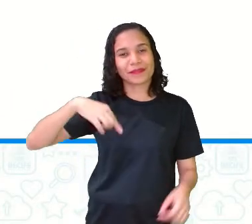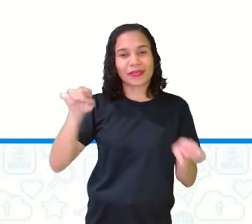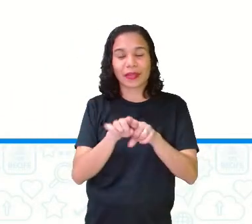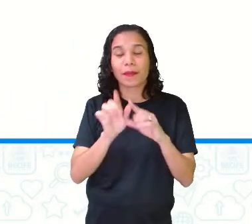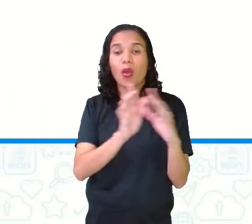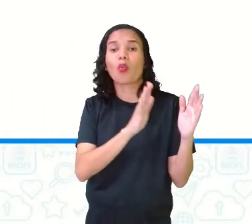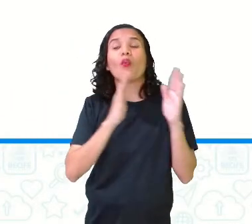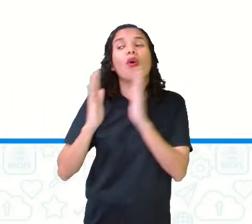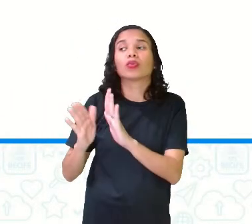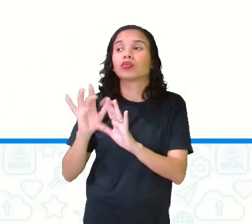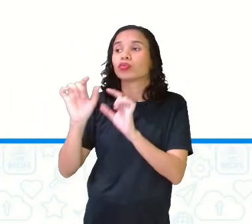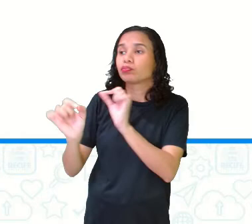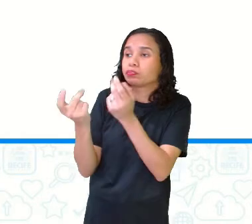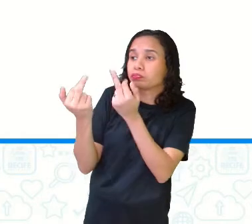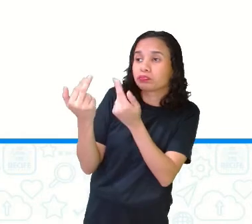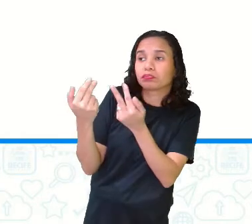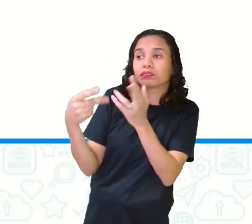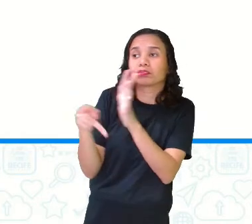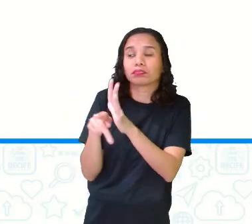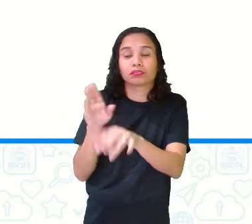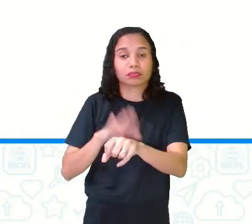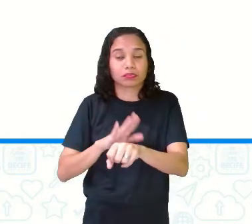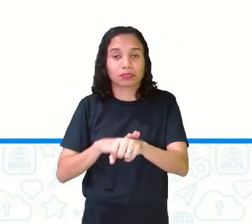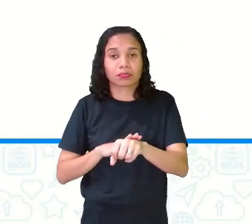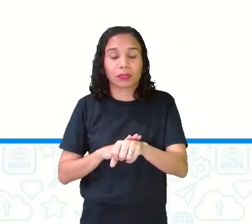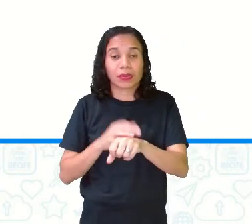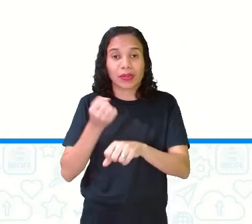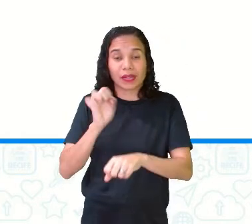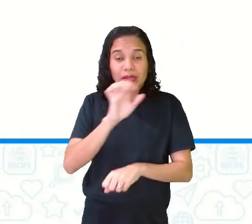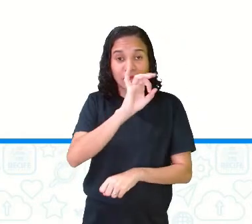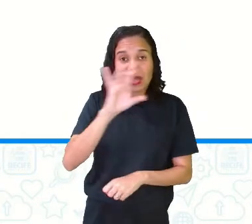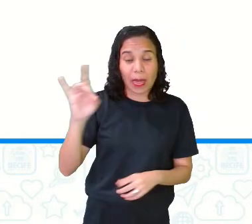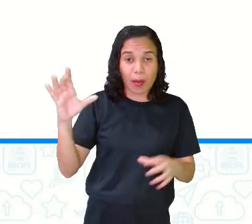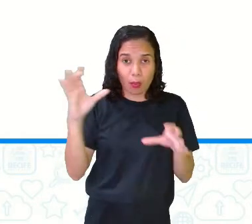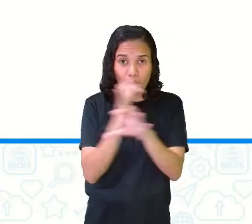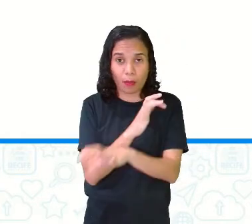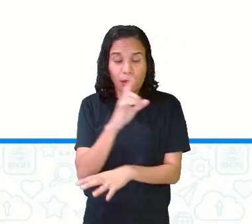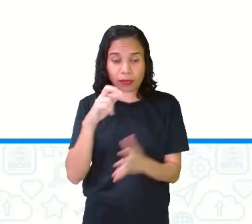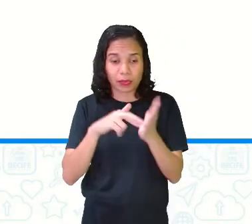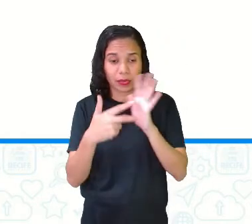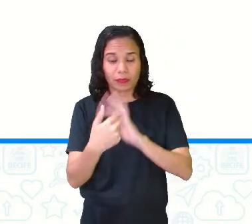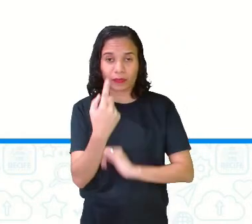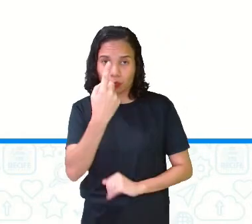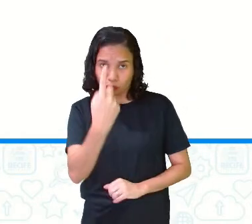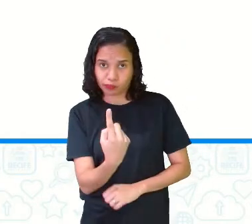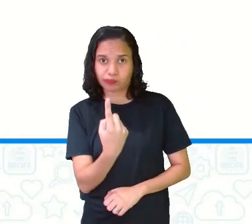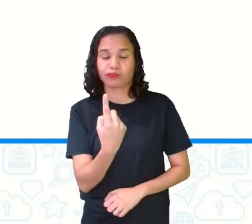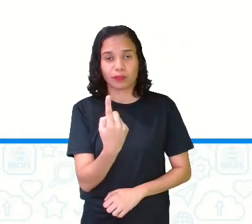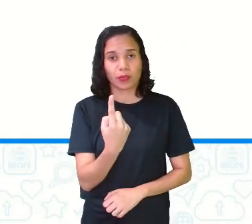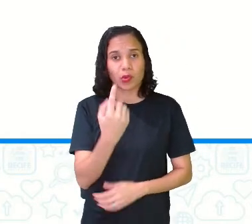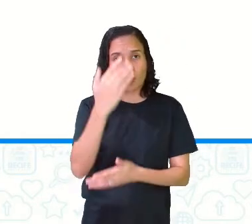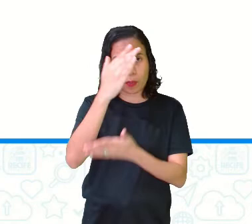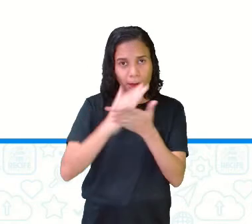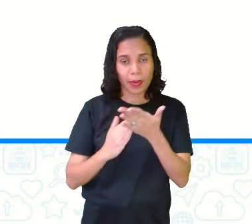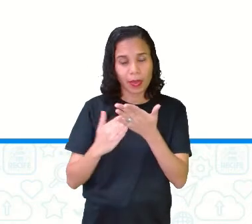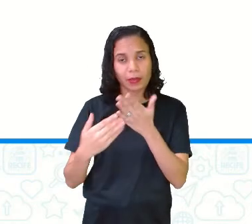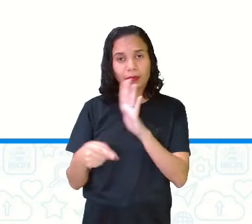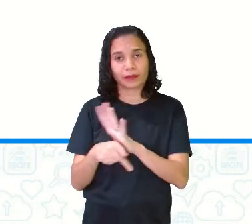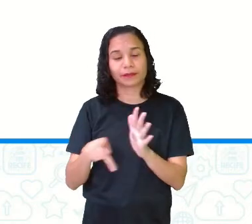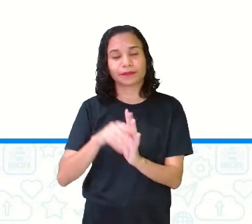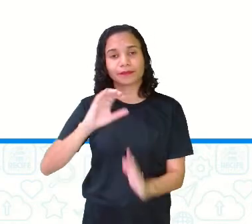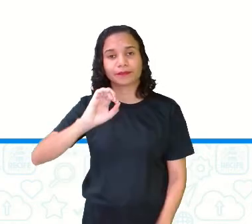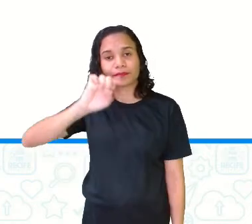do outro lado, mesma situação. Se cada quadradinho inteiro mede 1 centímetro quadrado e